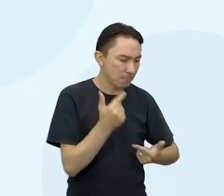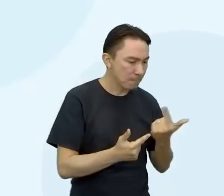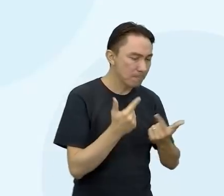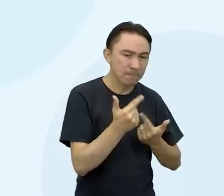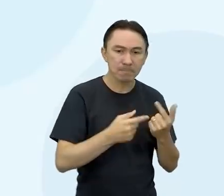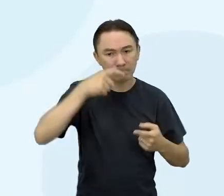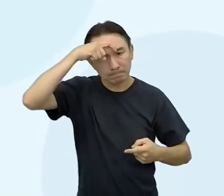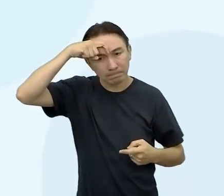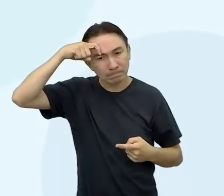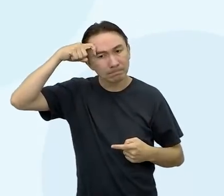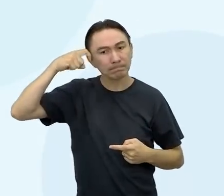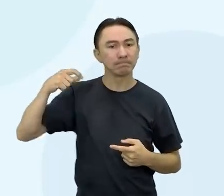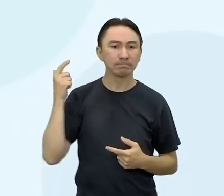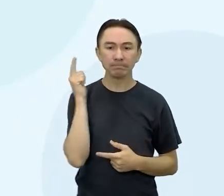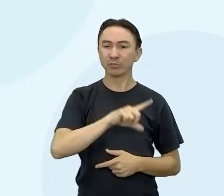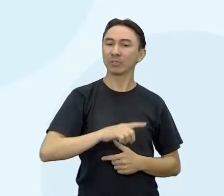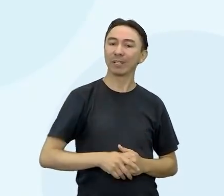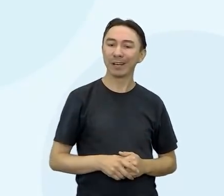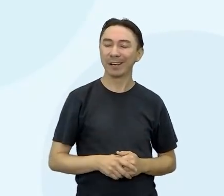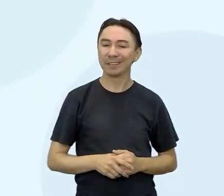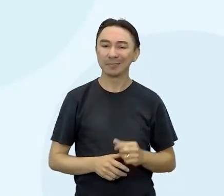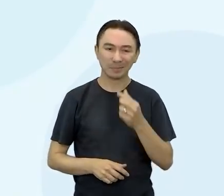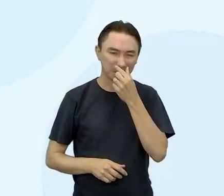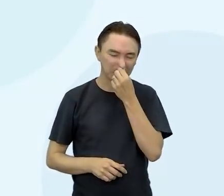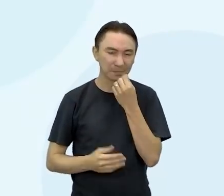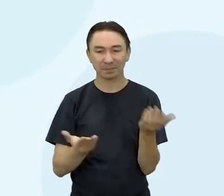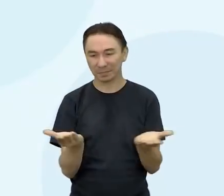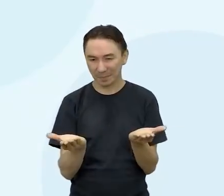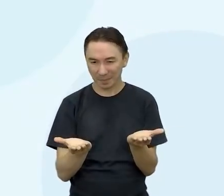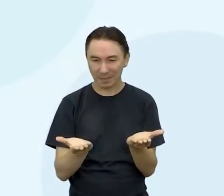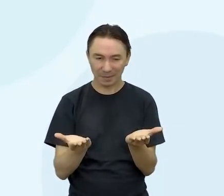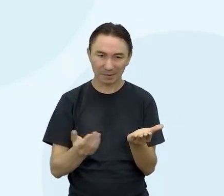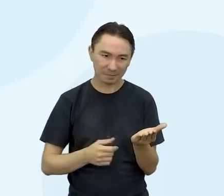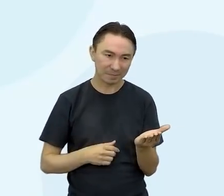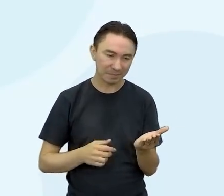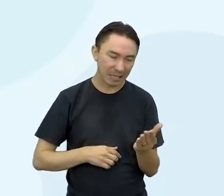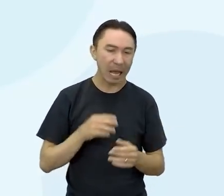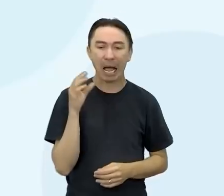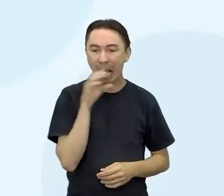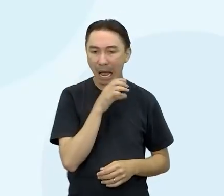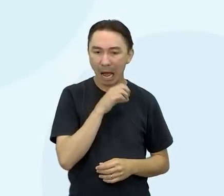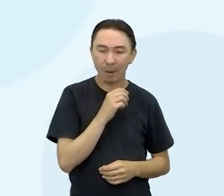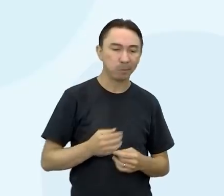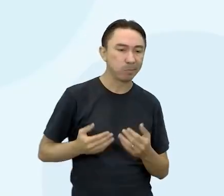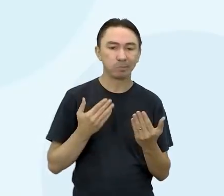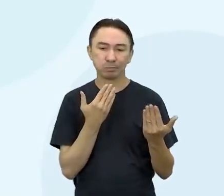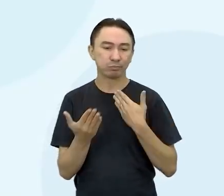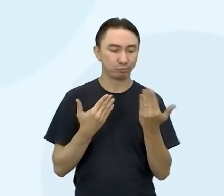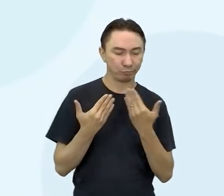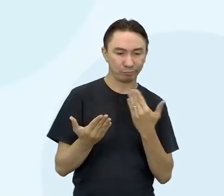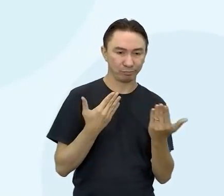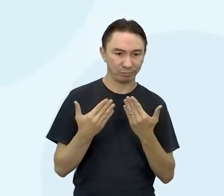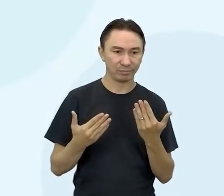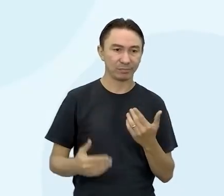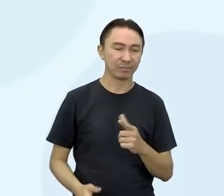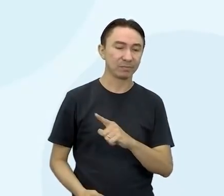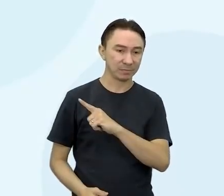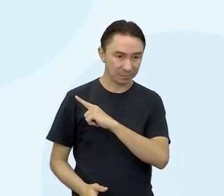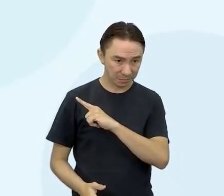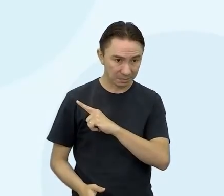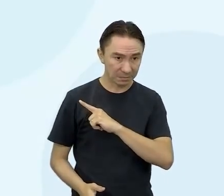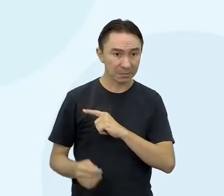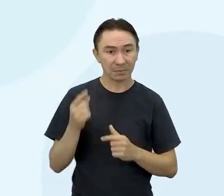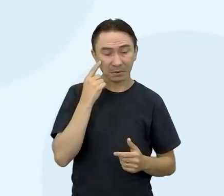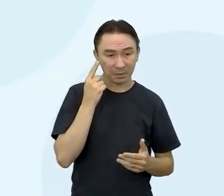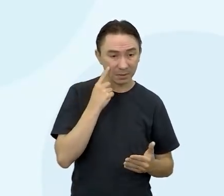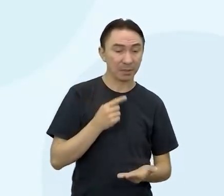slide. E aí eu vou fazer um bate-papo mais rápido. A gente tem o